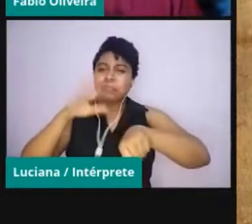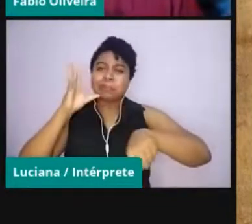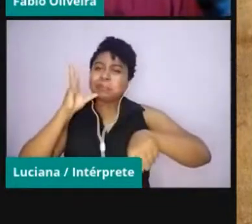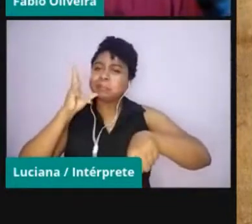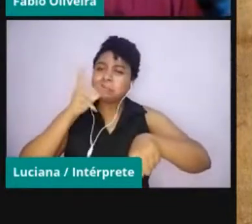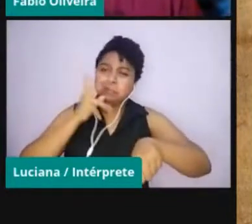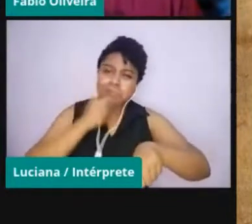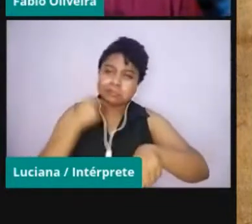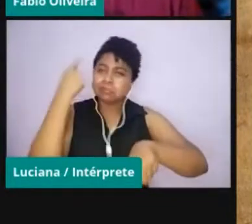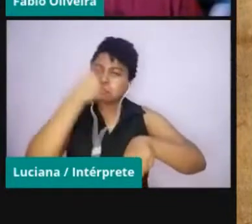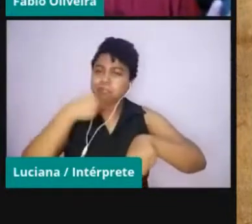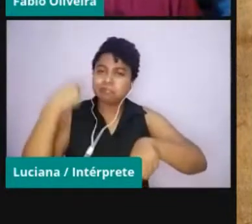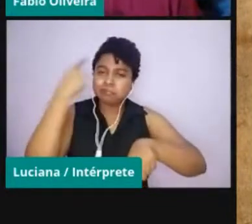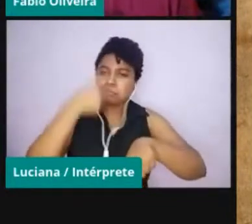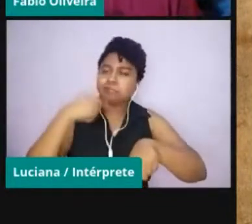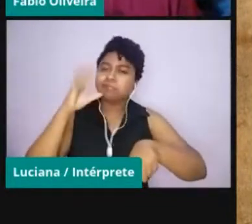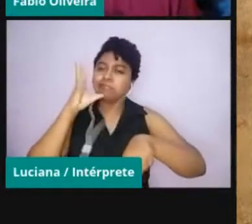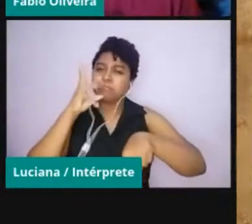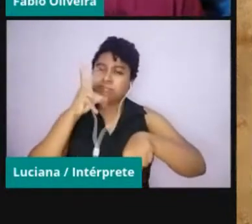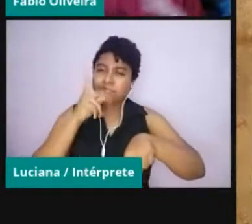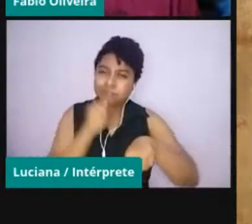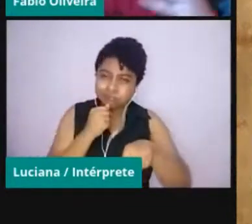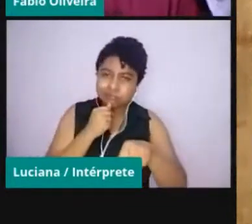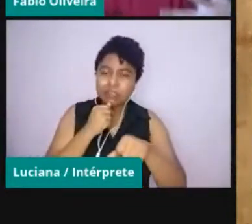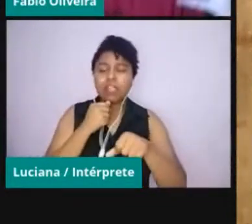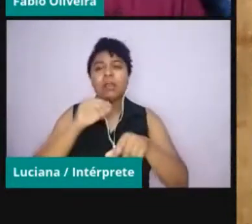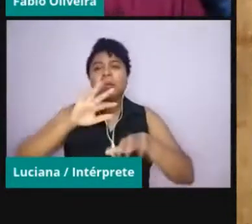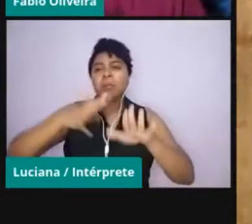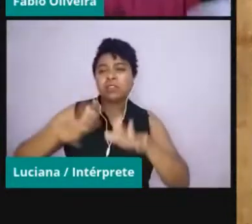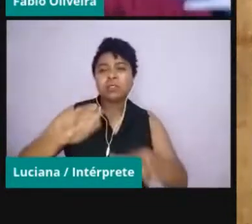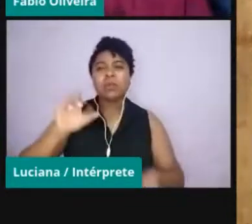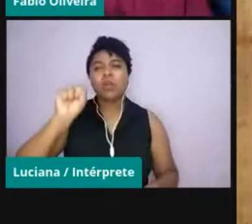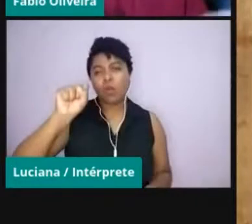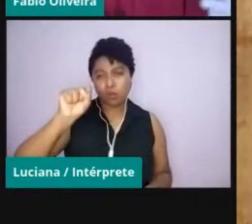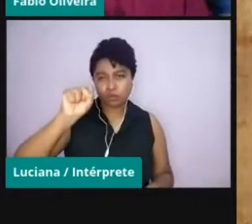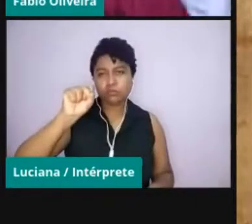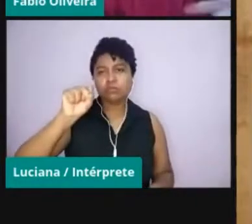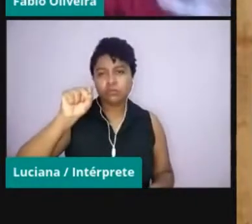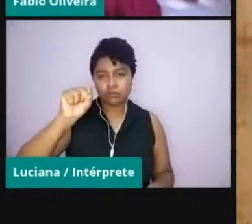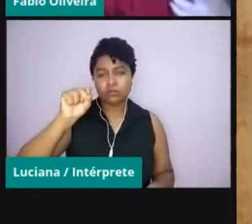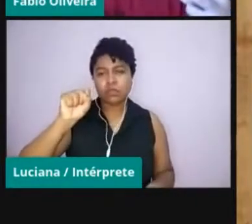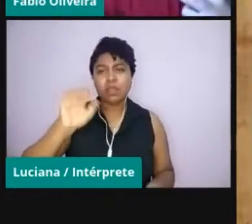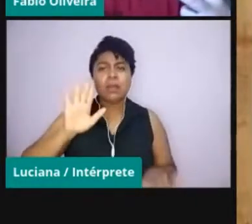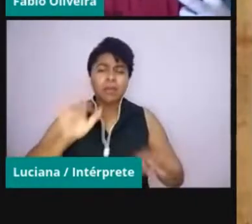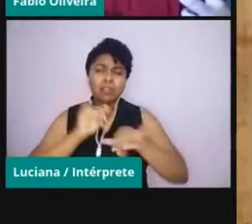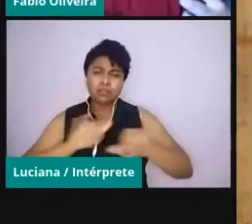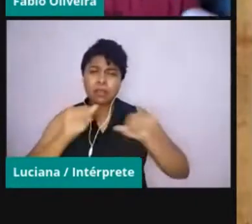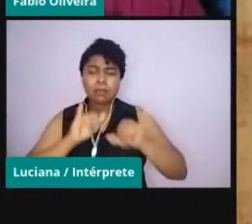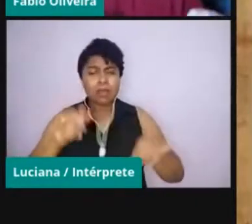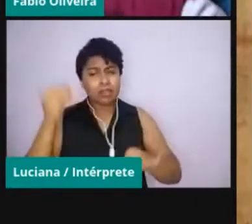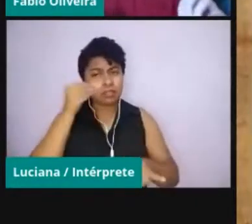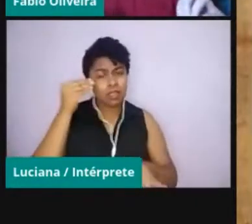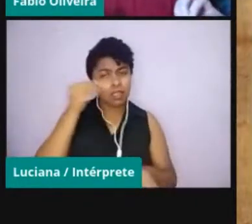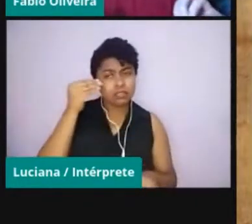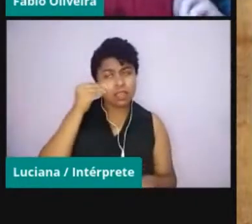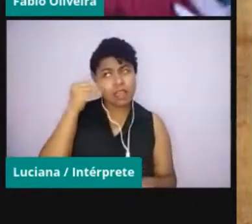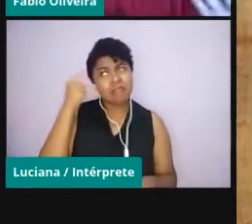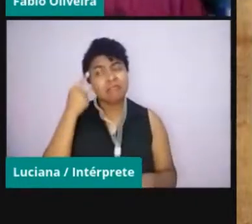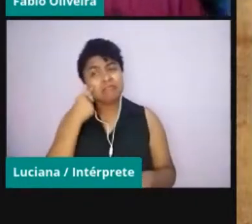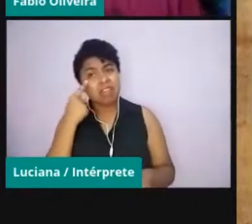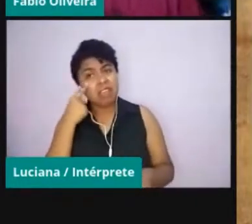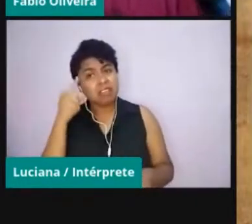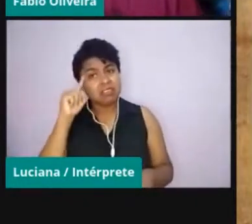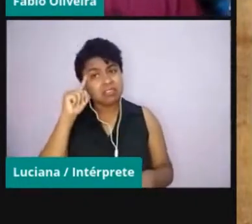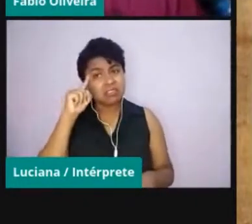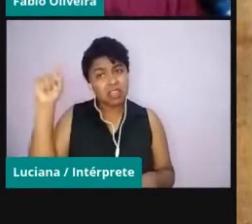essa campanha. Durou cerca de 8 horas, mas era uma campanha teste para a gente realmente testar a ideia. Mas para